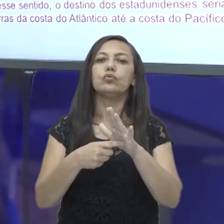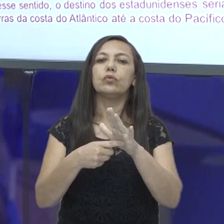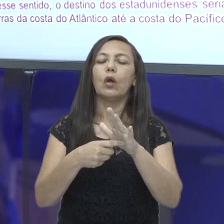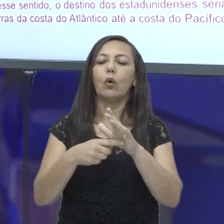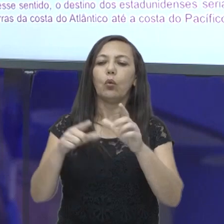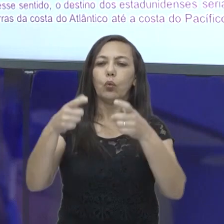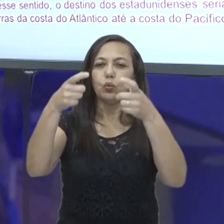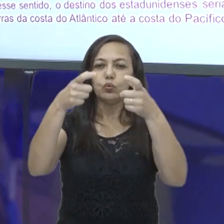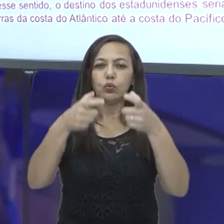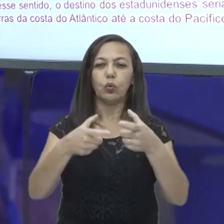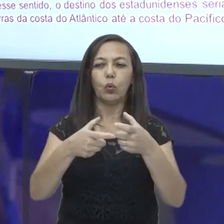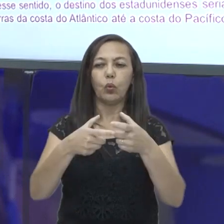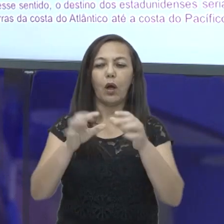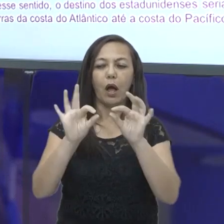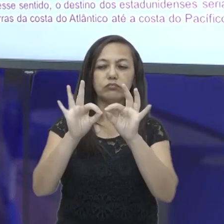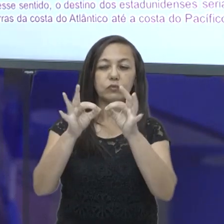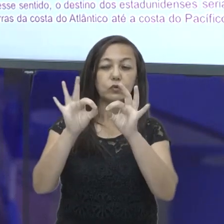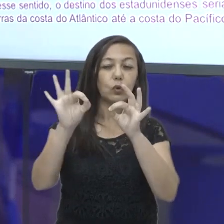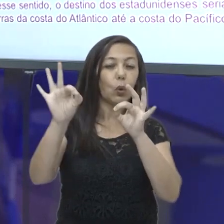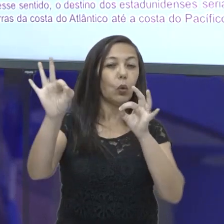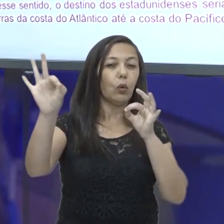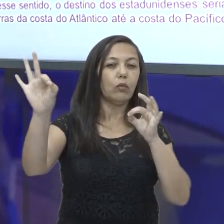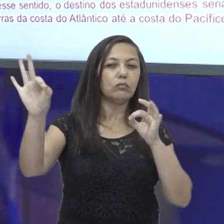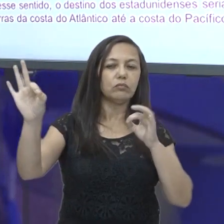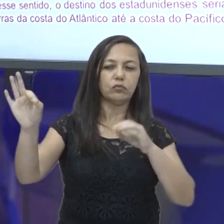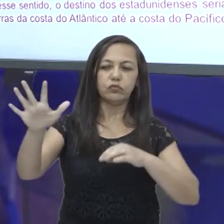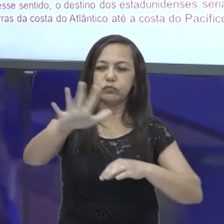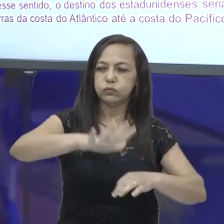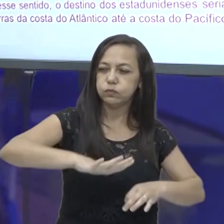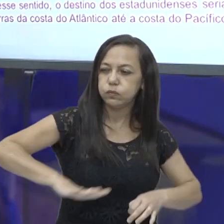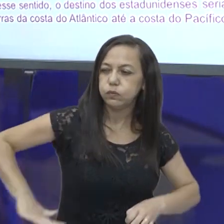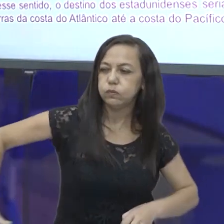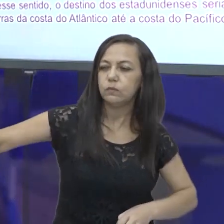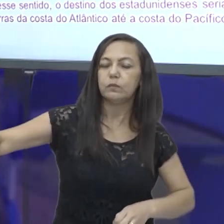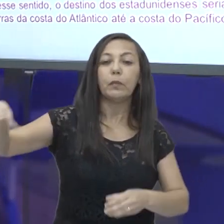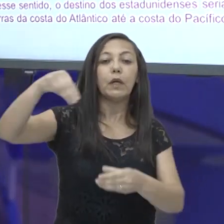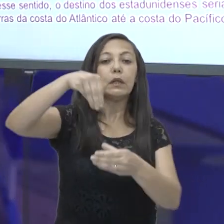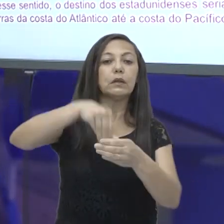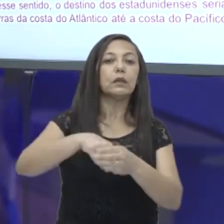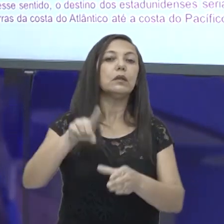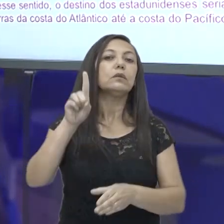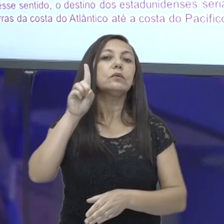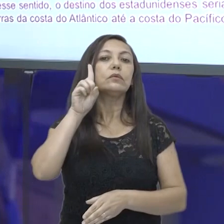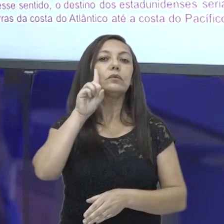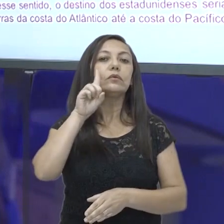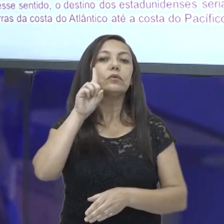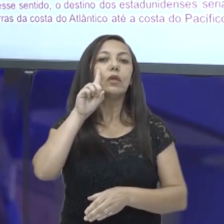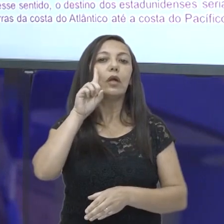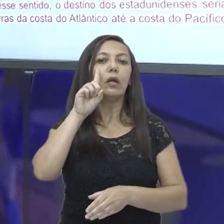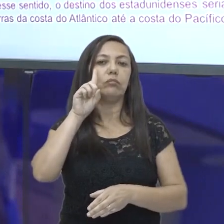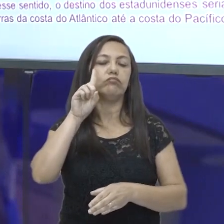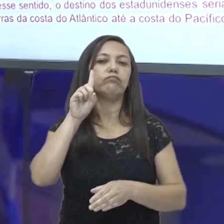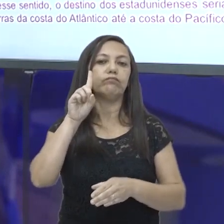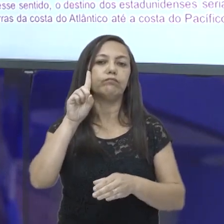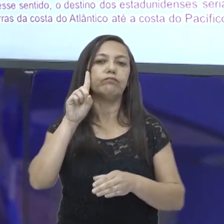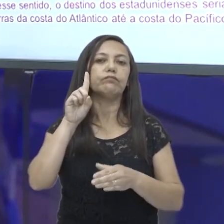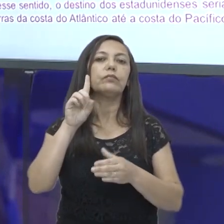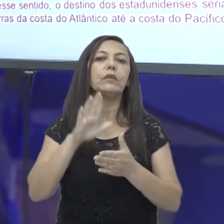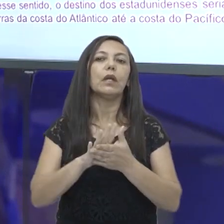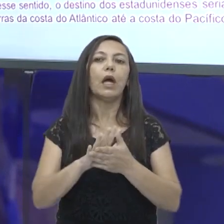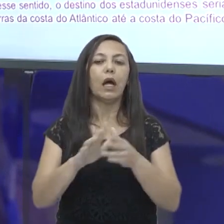Um vasto território, tá bom, que nós temos dentro dos Estados Unidos, que eles se prolongava,